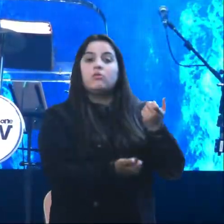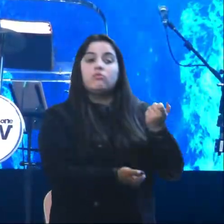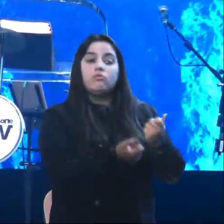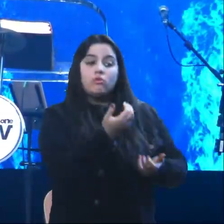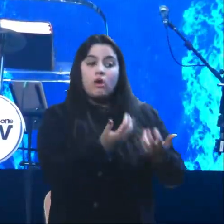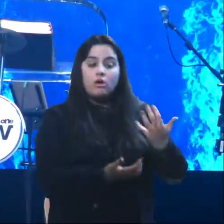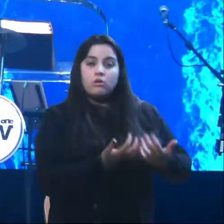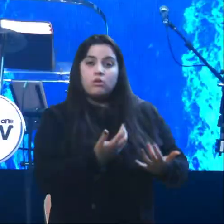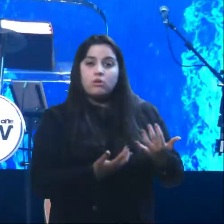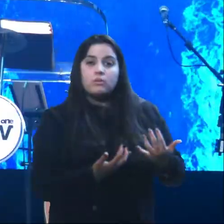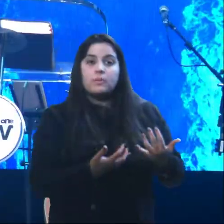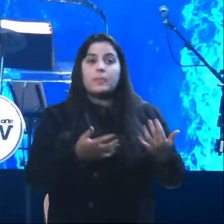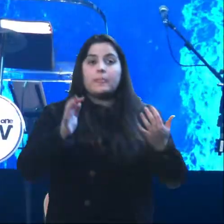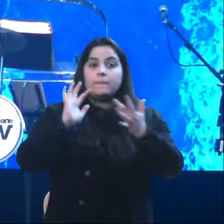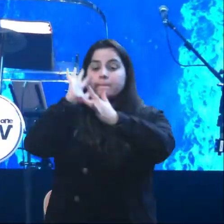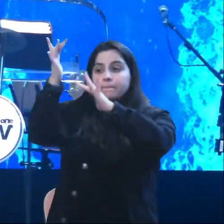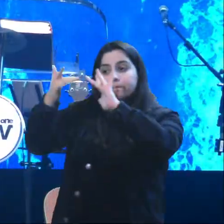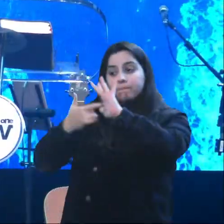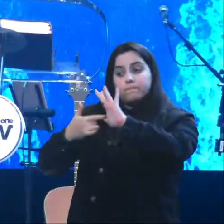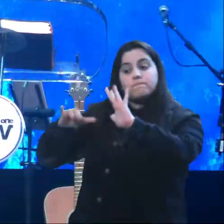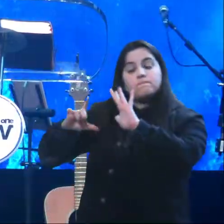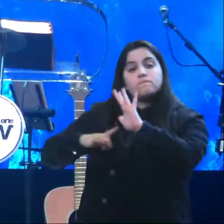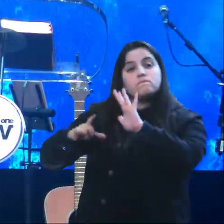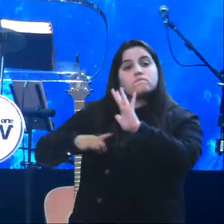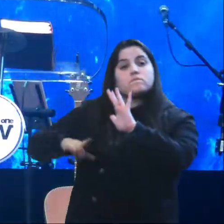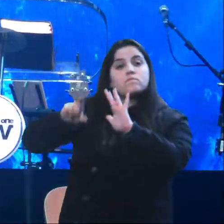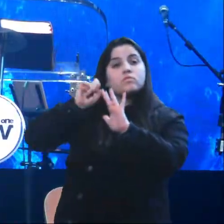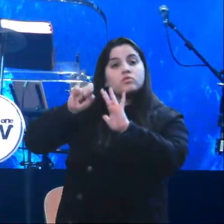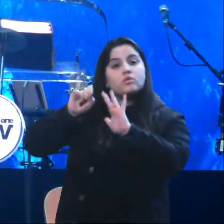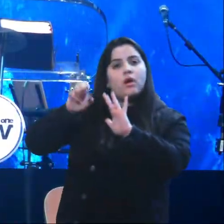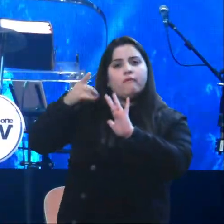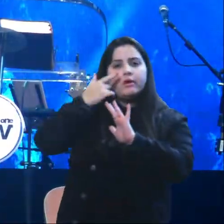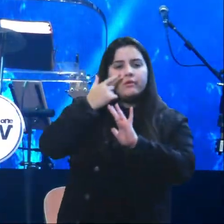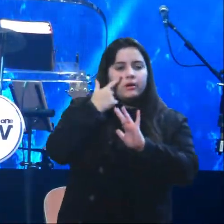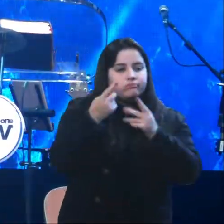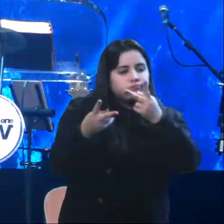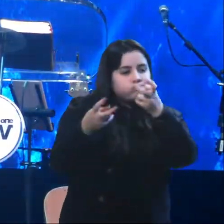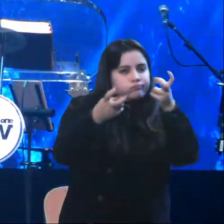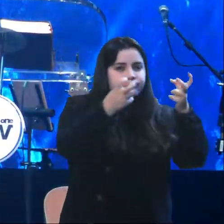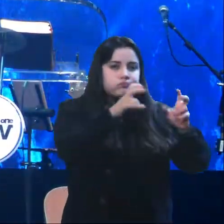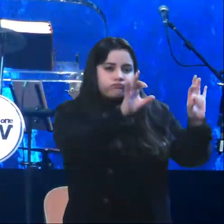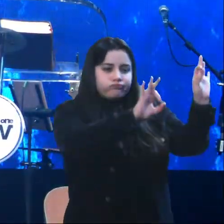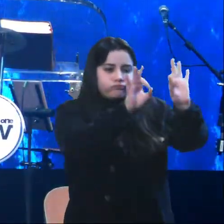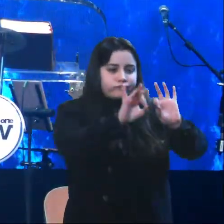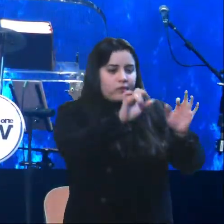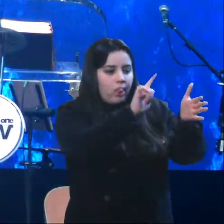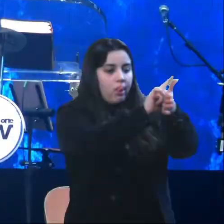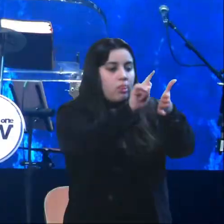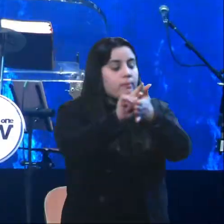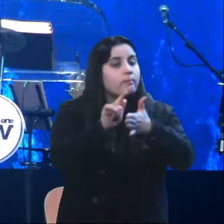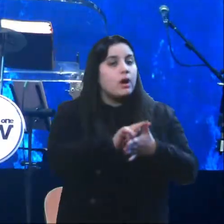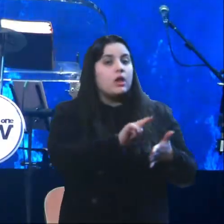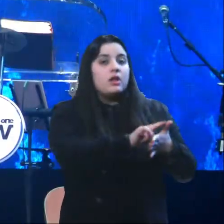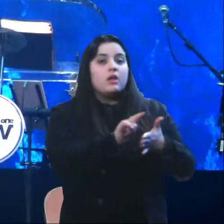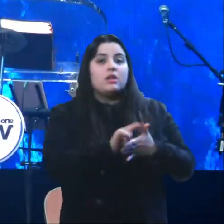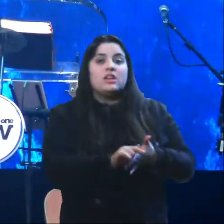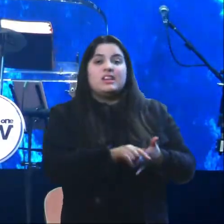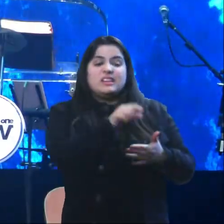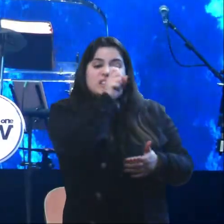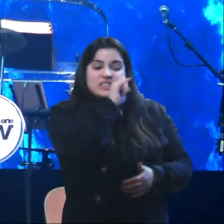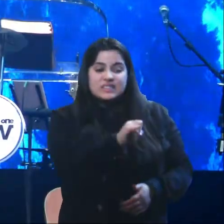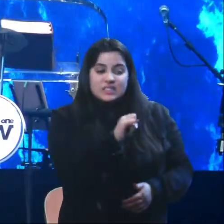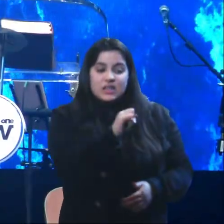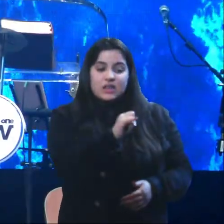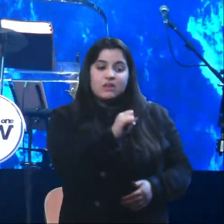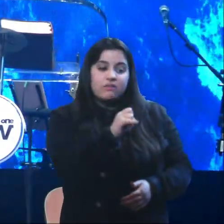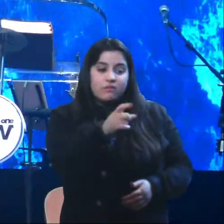fogo. Ele traz a pá na mão, limpará a sua eira e ajuntará o trigo no seu celeiro, mas